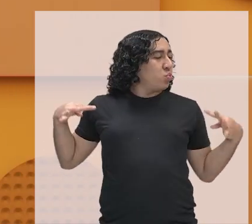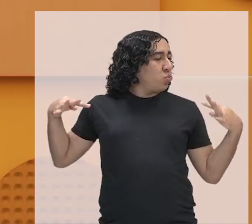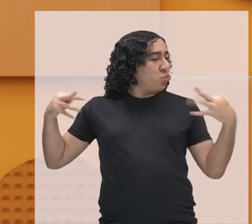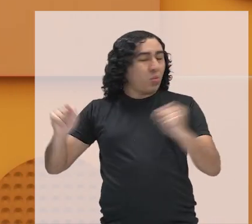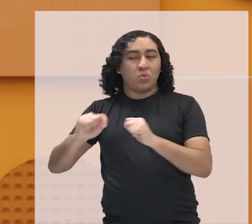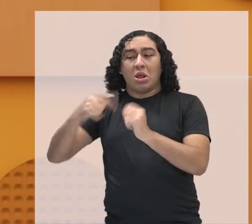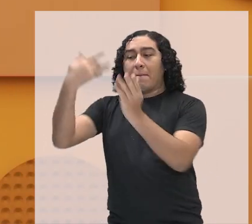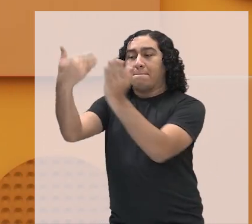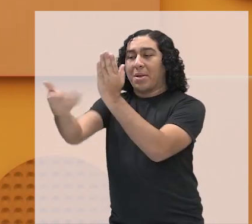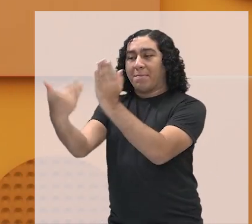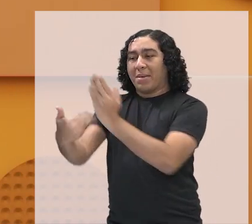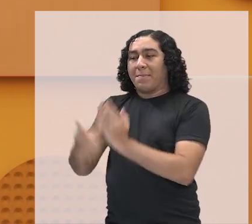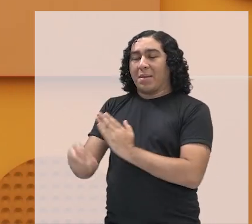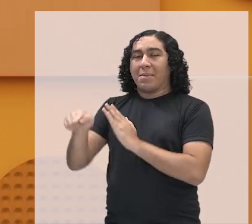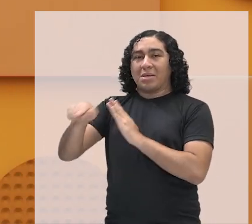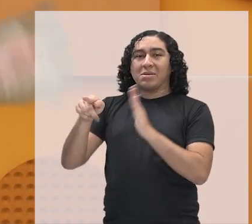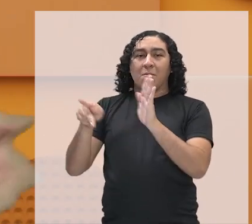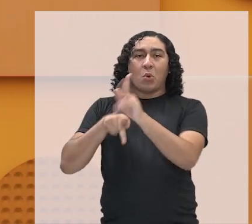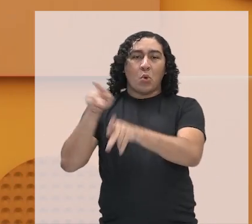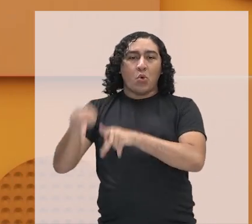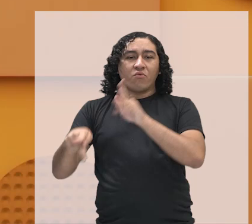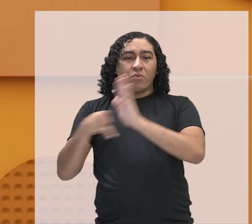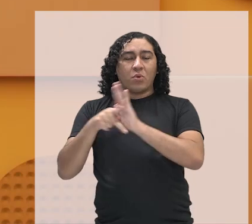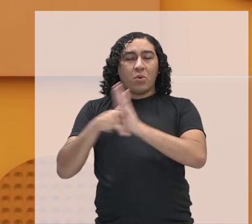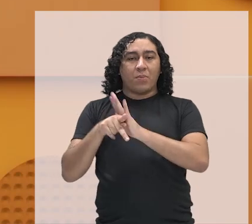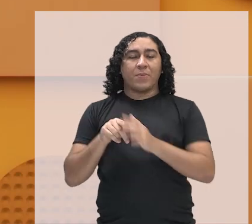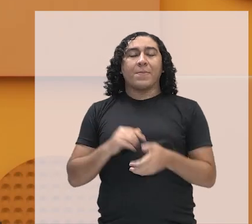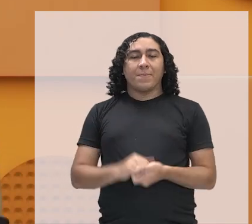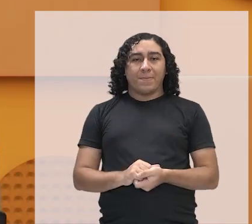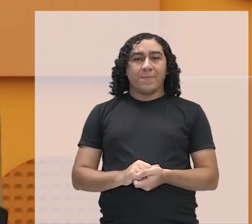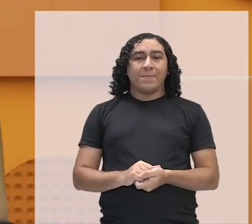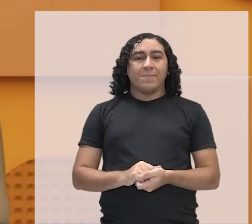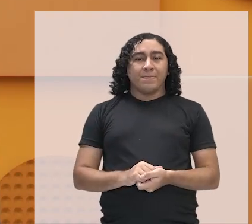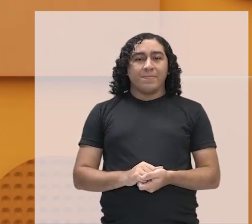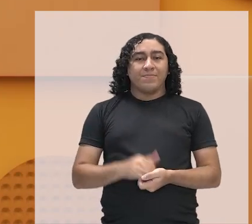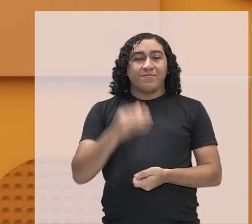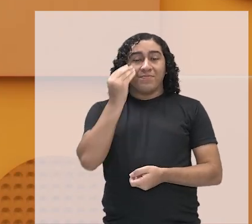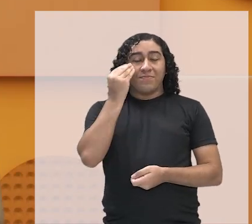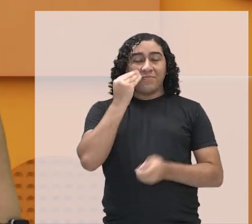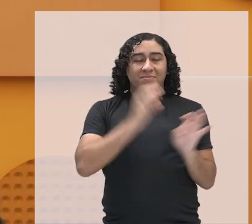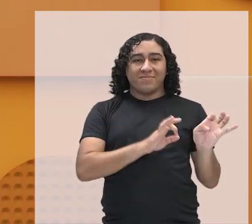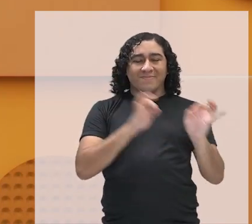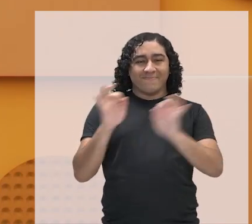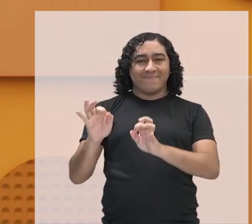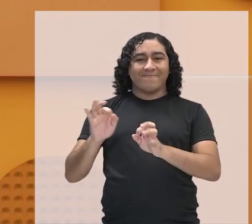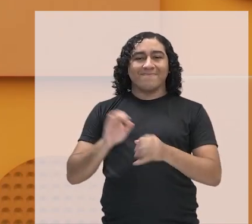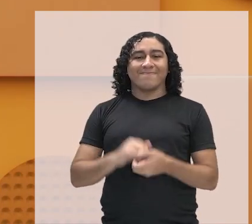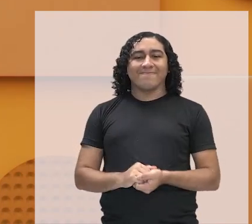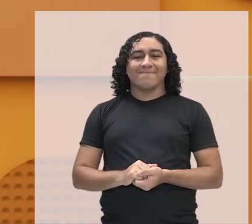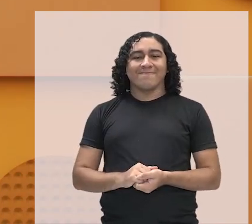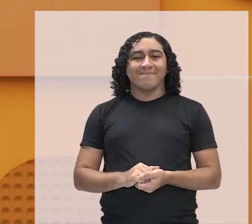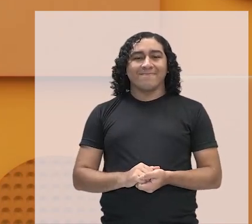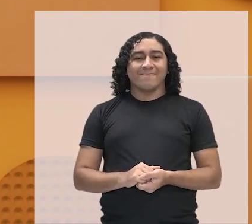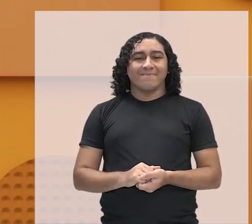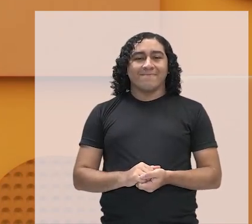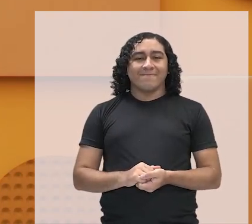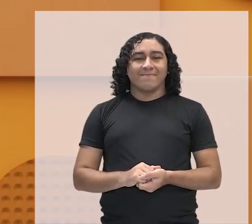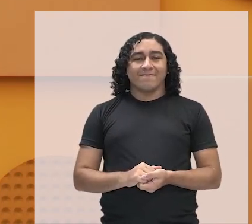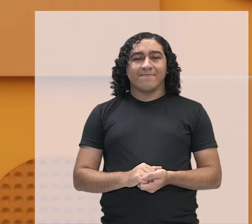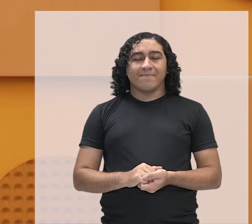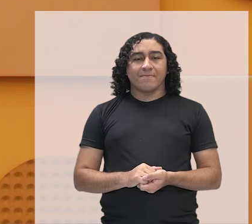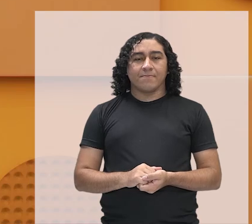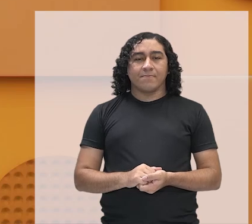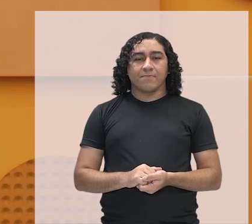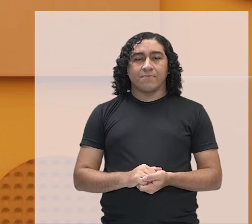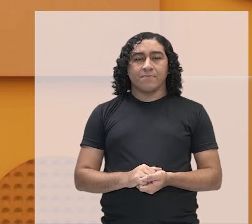então, aí dos Medos, ou do Império Persa, tá? Acompanha ali comigo, vamos lá. Pode passar um pouco? Olha só. Vamos